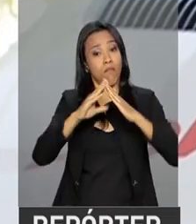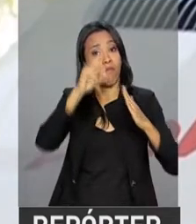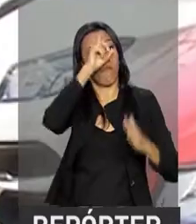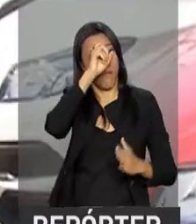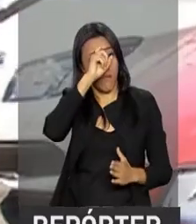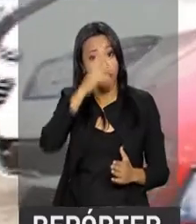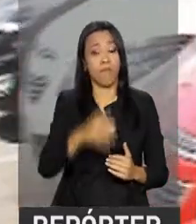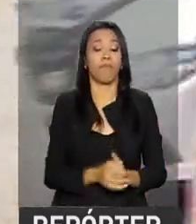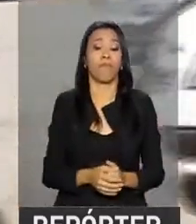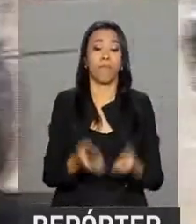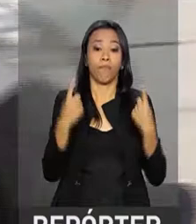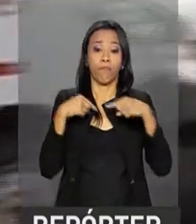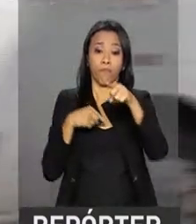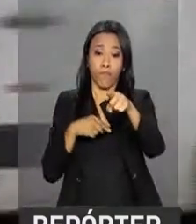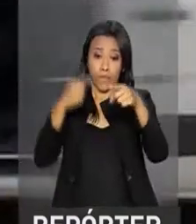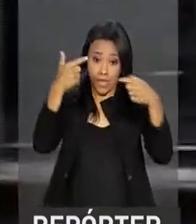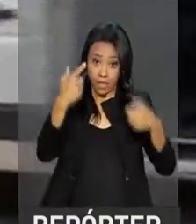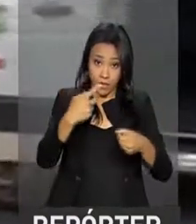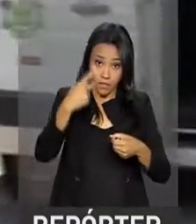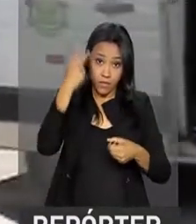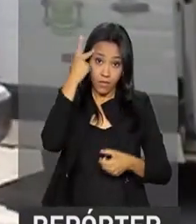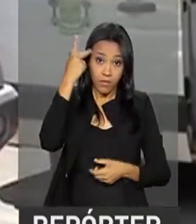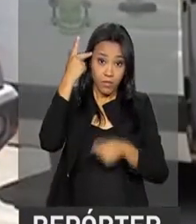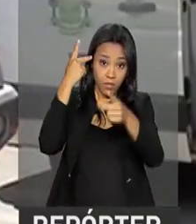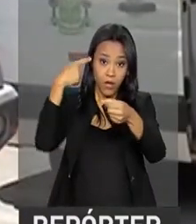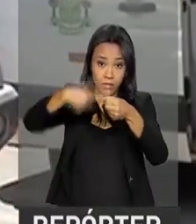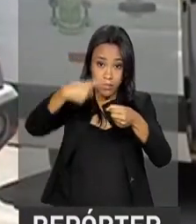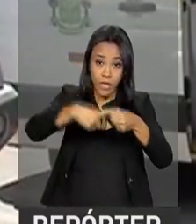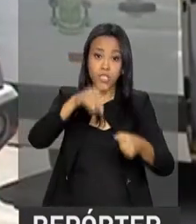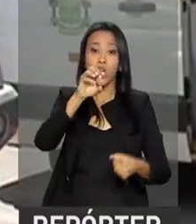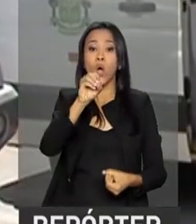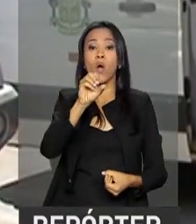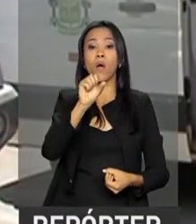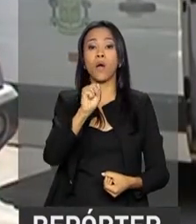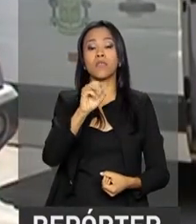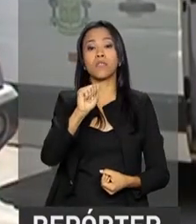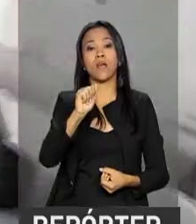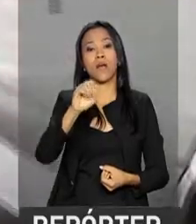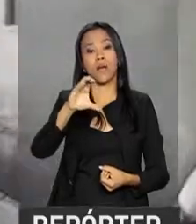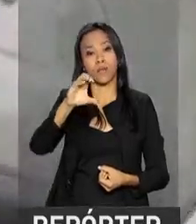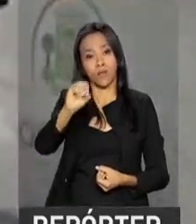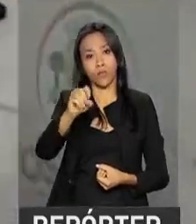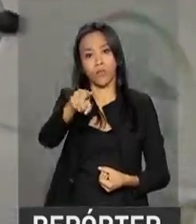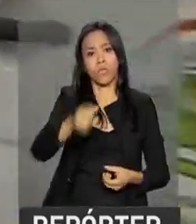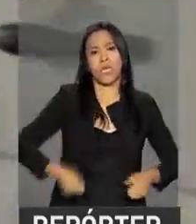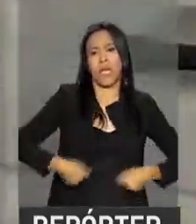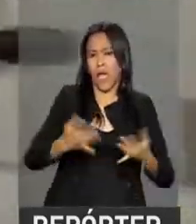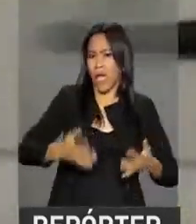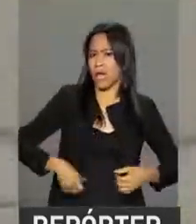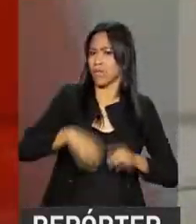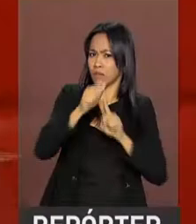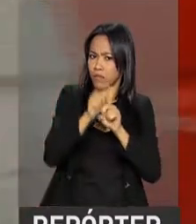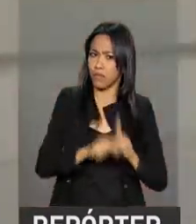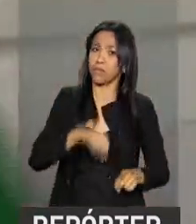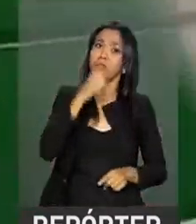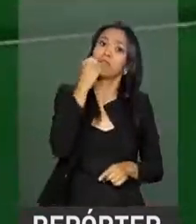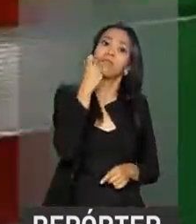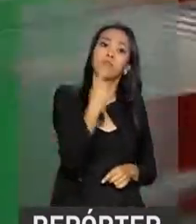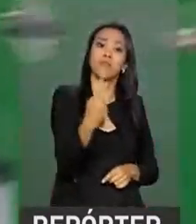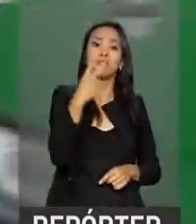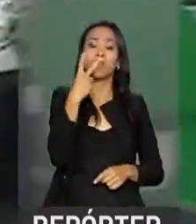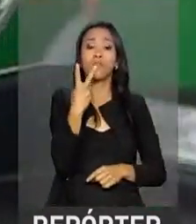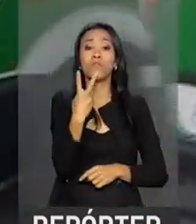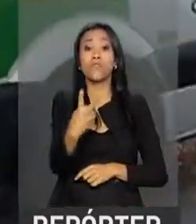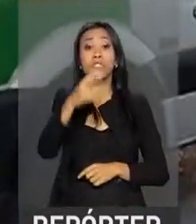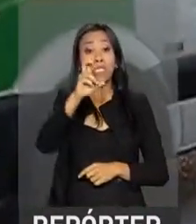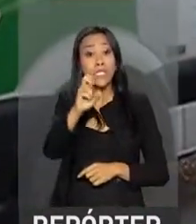brasileiros. A Prefeitura de Osasco, cidade com 700 mil habitantes na Grande São Paulo, gasta mensalmente R$ 125 mil